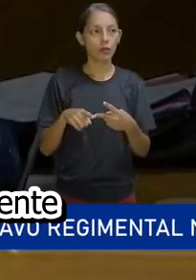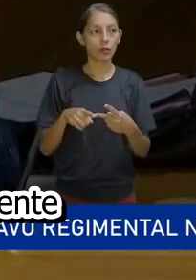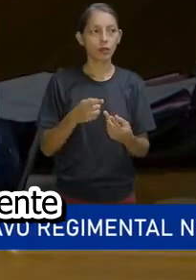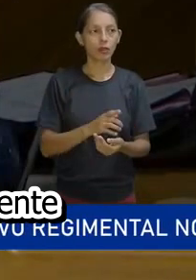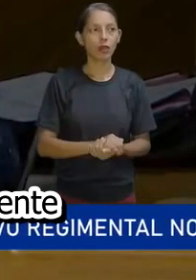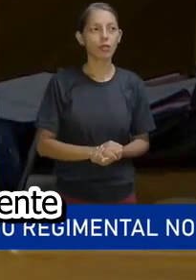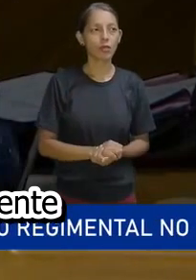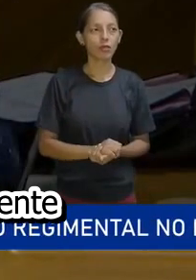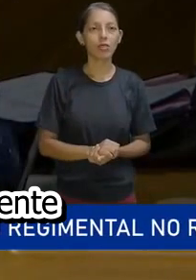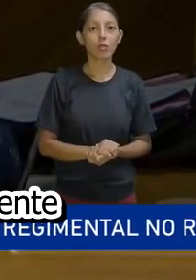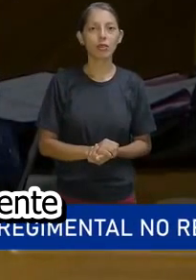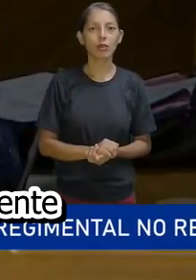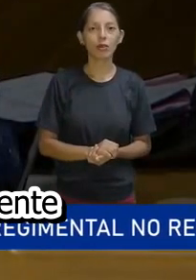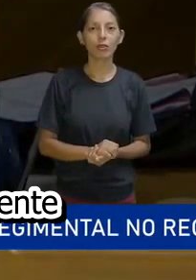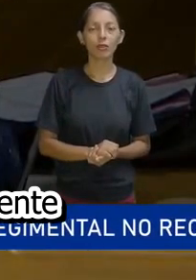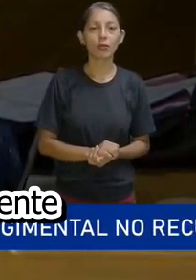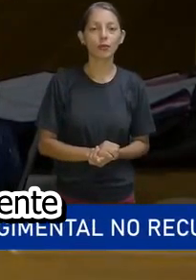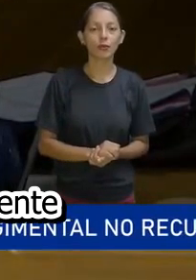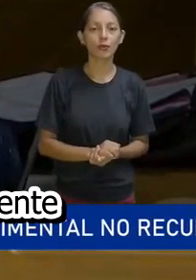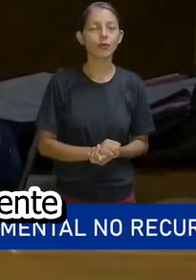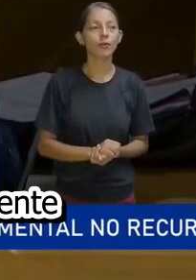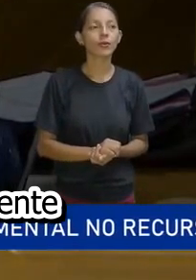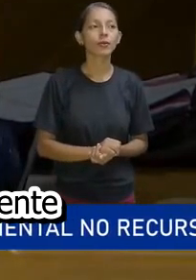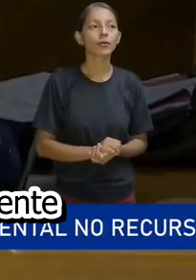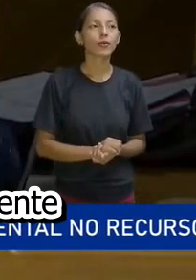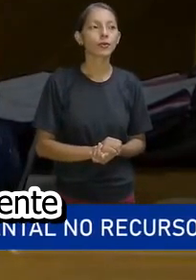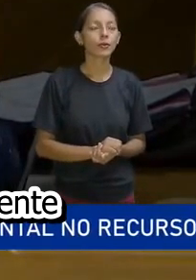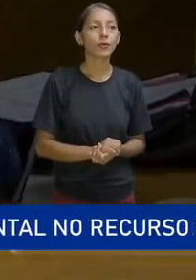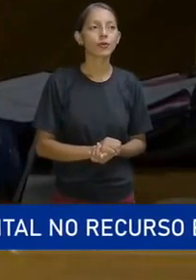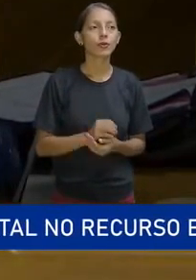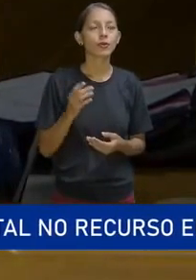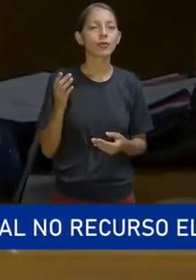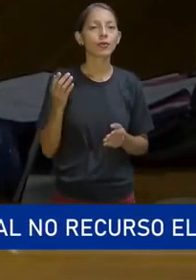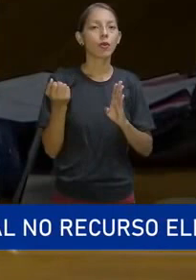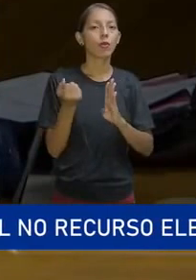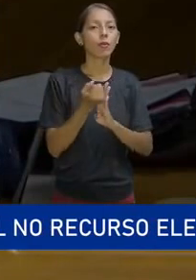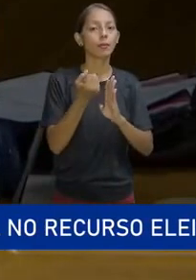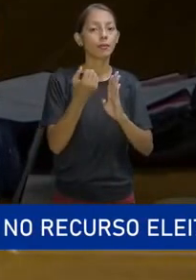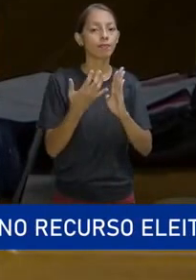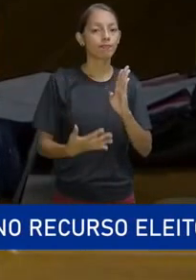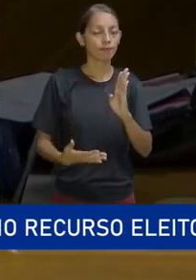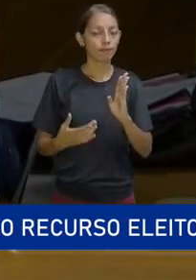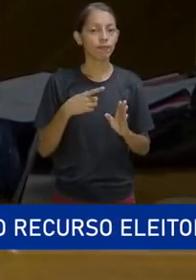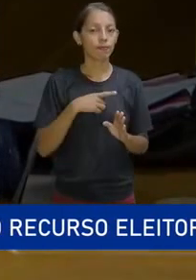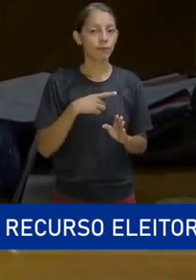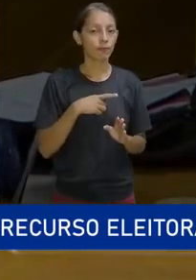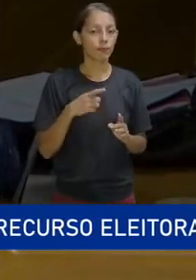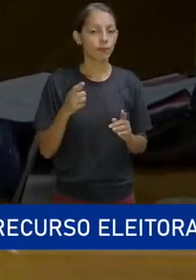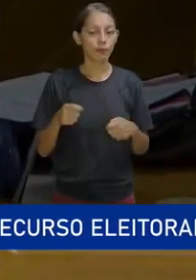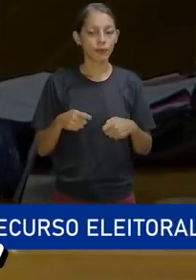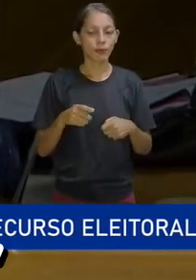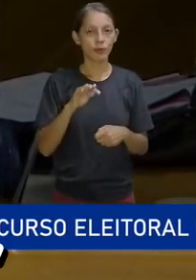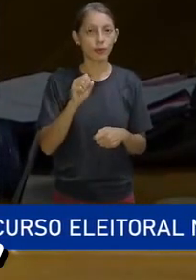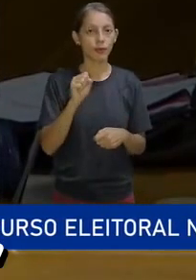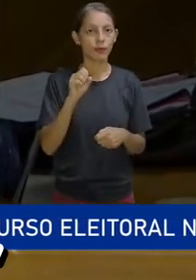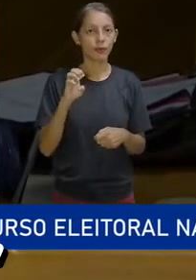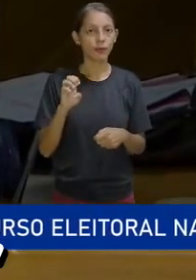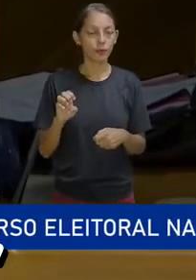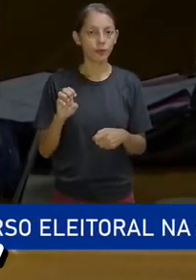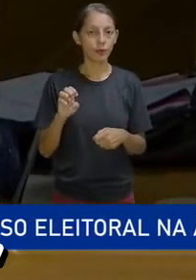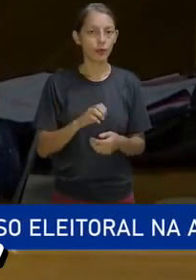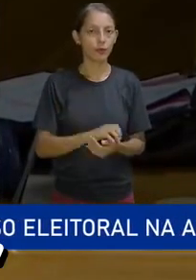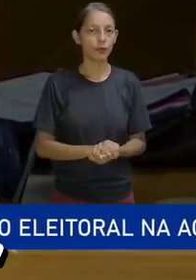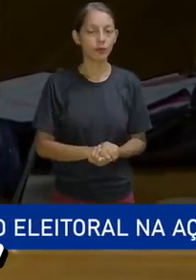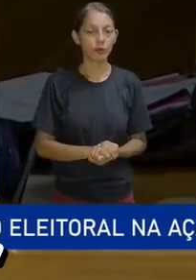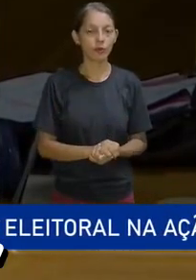acórdão, independentemente da oposição de embargos de declaração na linha da jurisprudência do TSE e pela